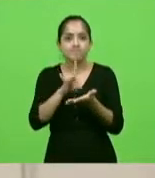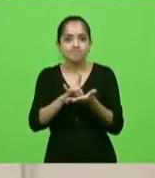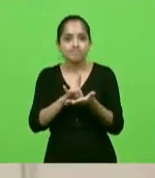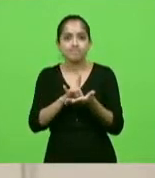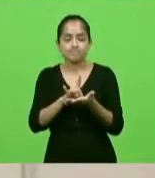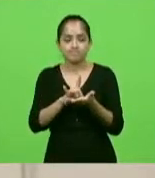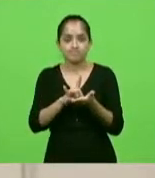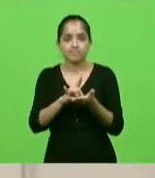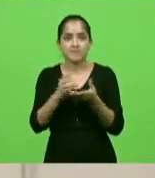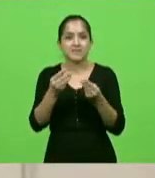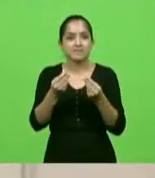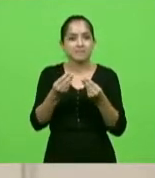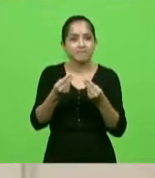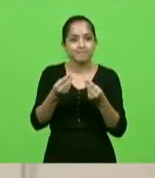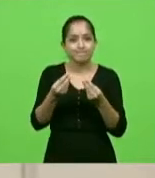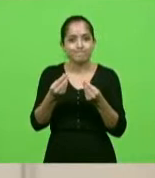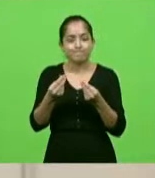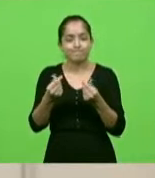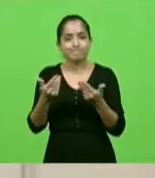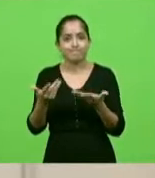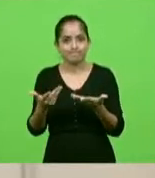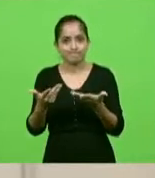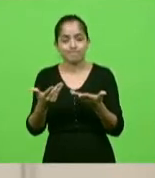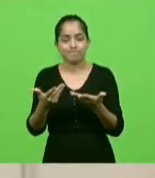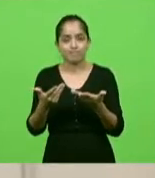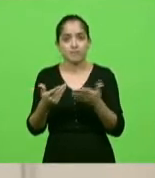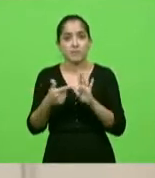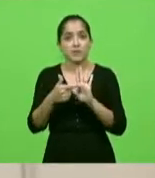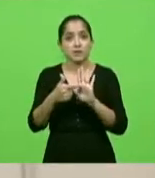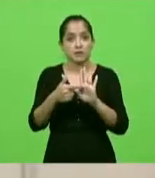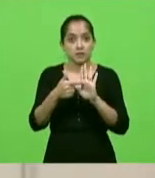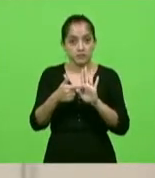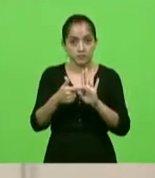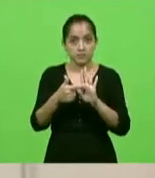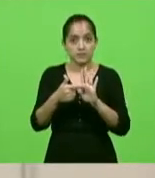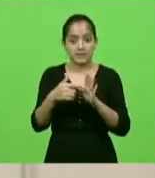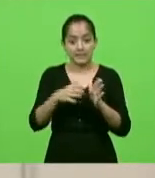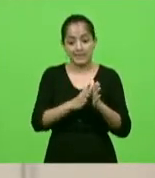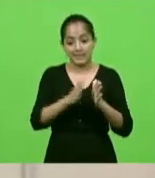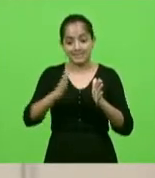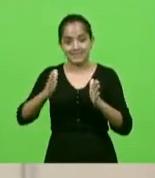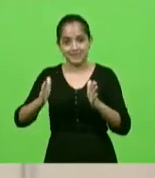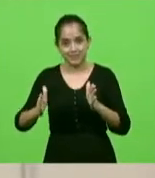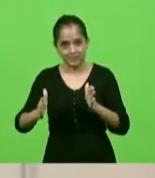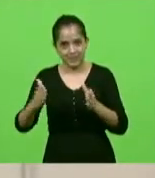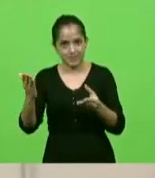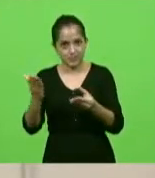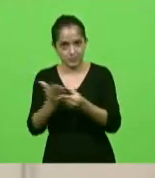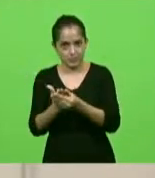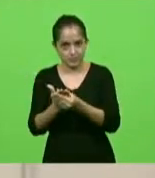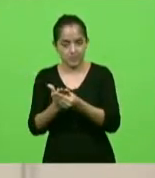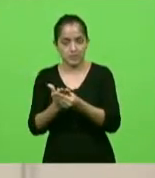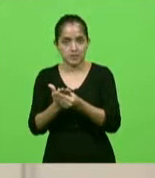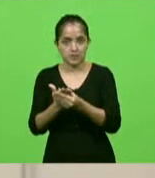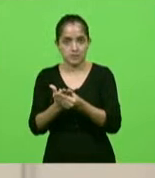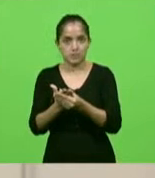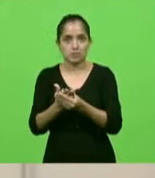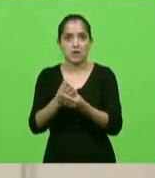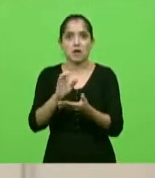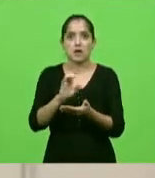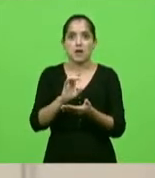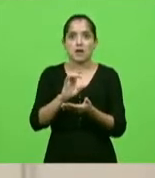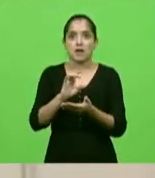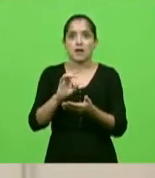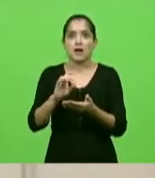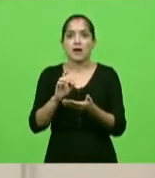evidentemente superficial, que comporta ser feito nessa fase do processo, relativa a cada uma